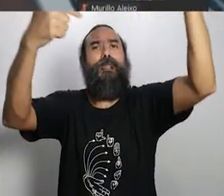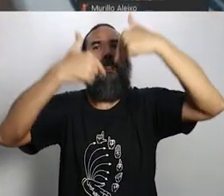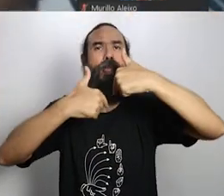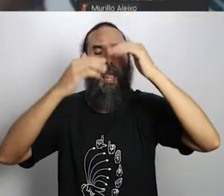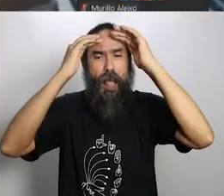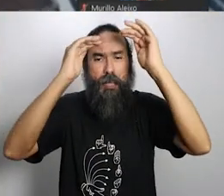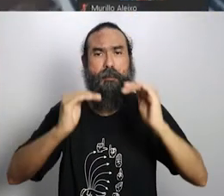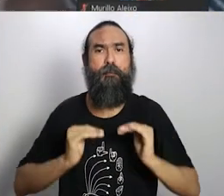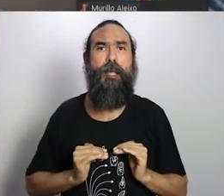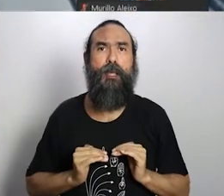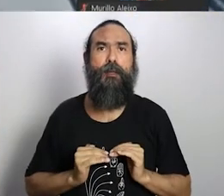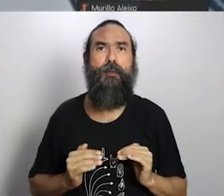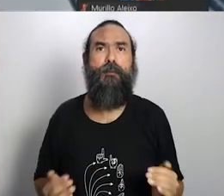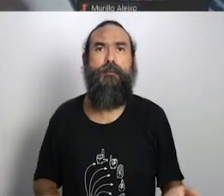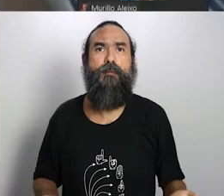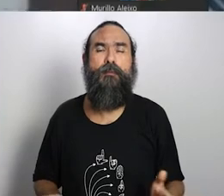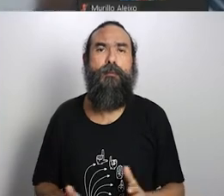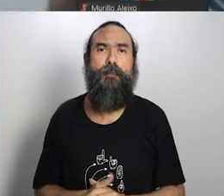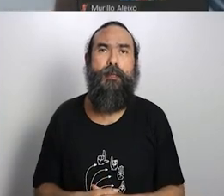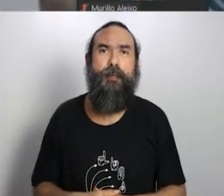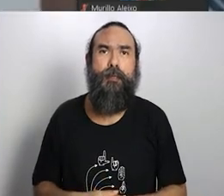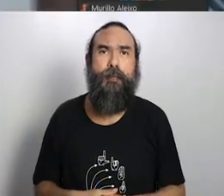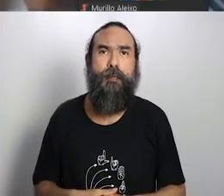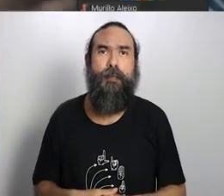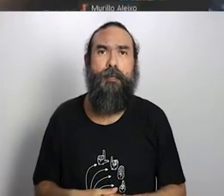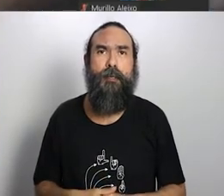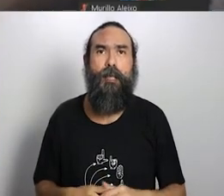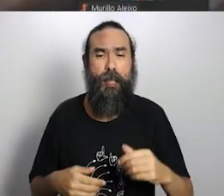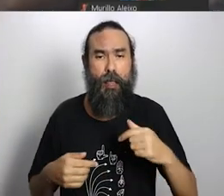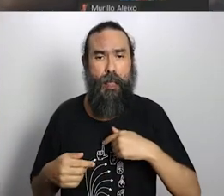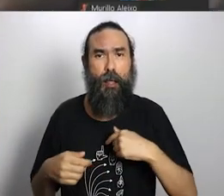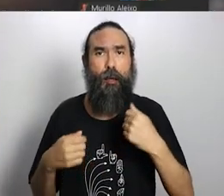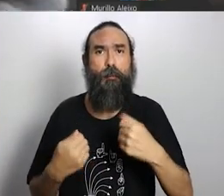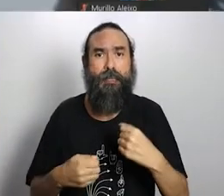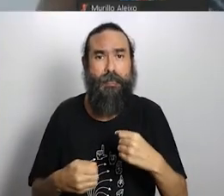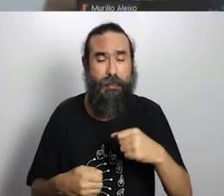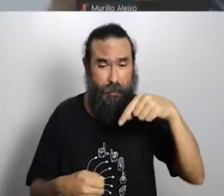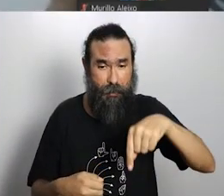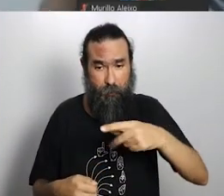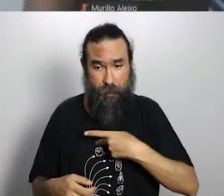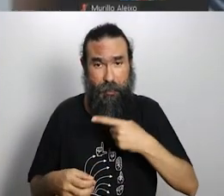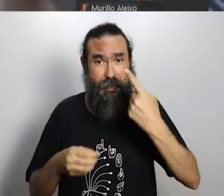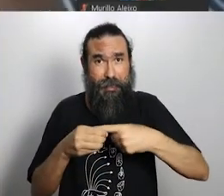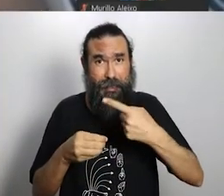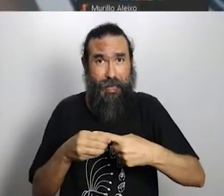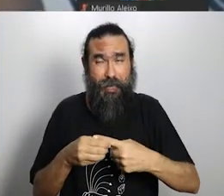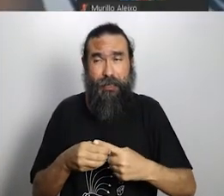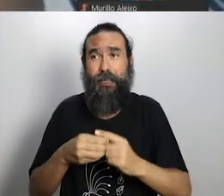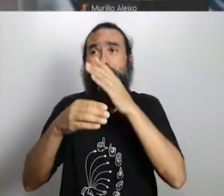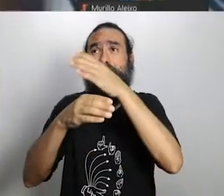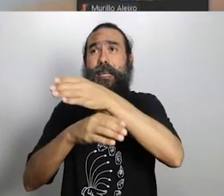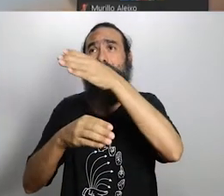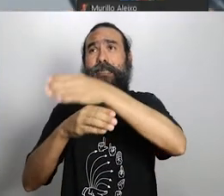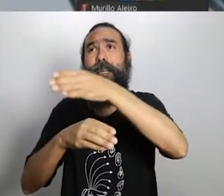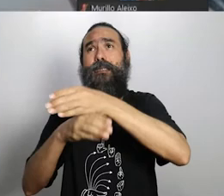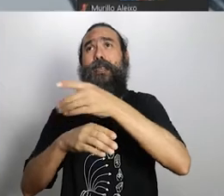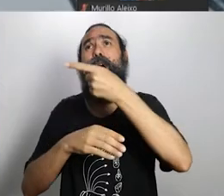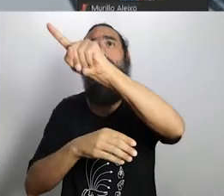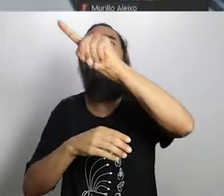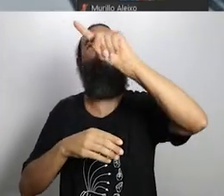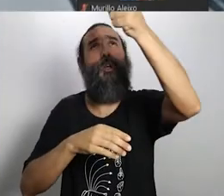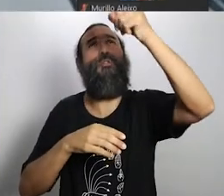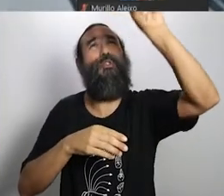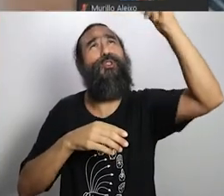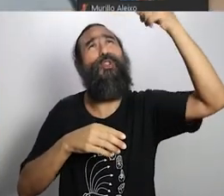meus pacotes, para ser reconhecida, valorizada. E ainda digo mais, eu boto a mão para o céu e agradeço a Beto me falando